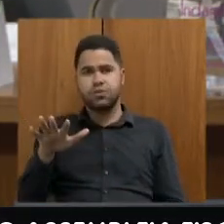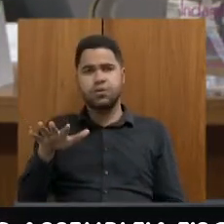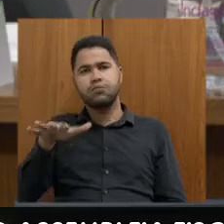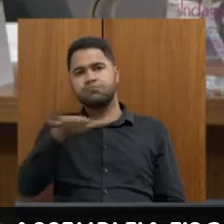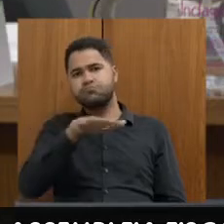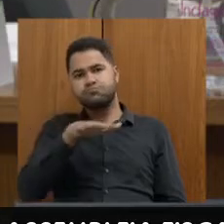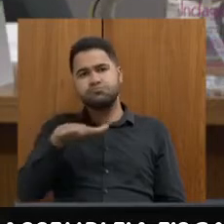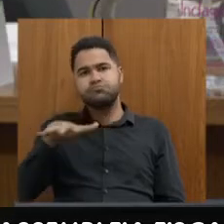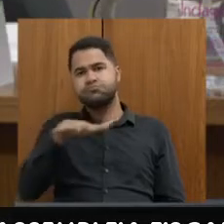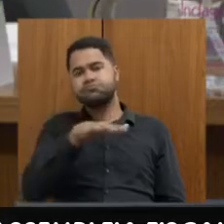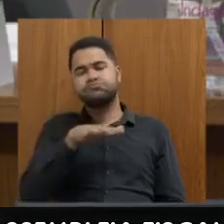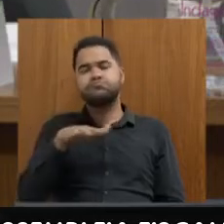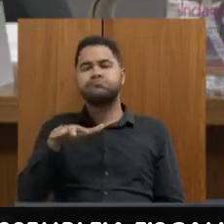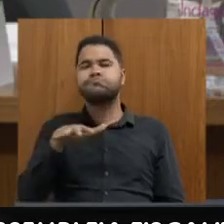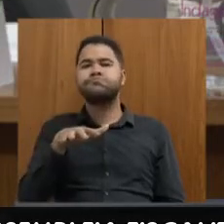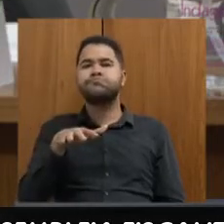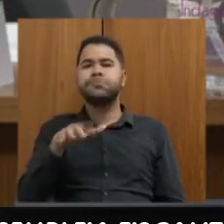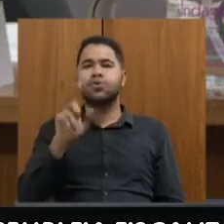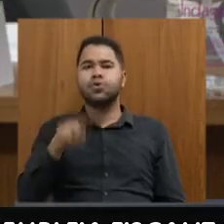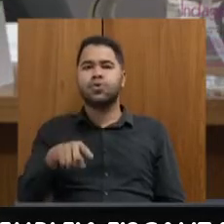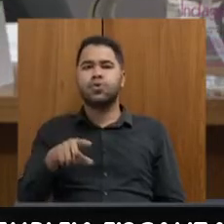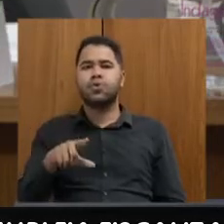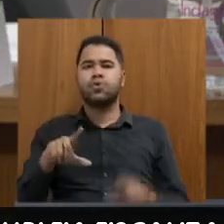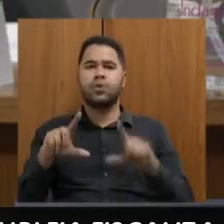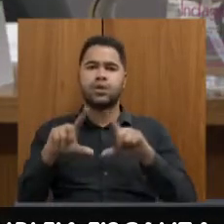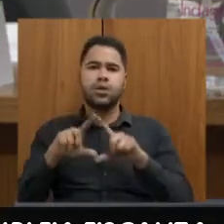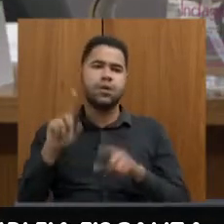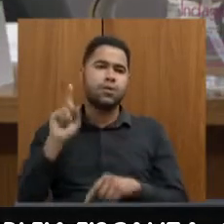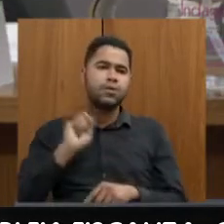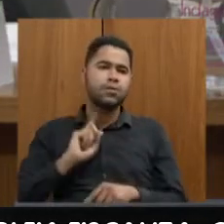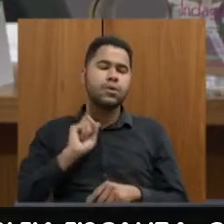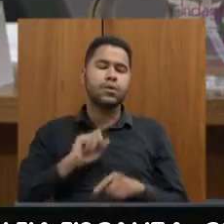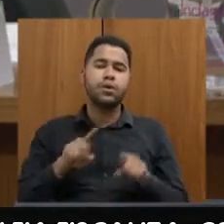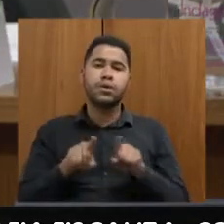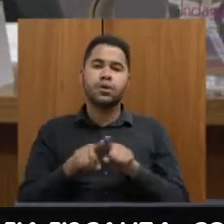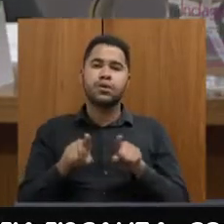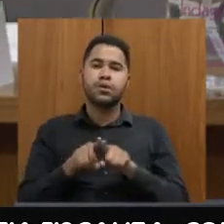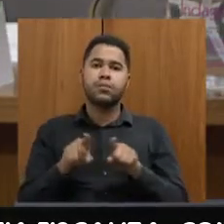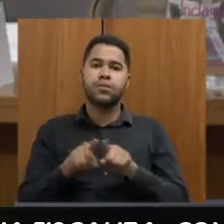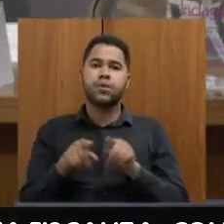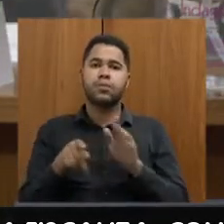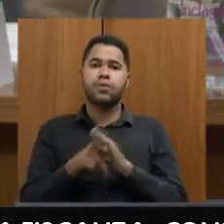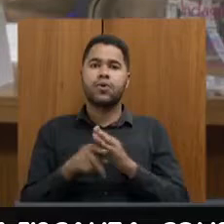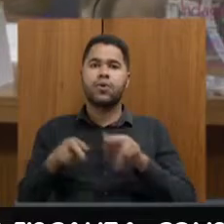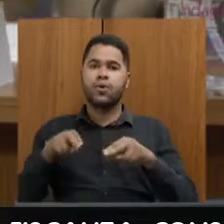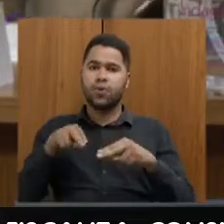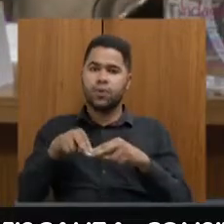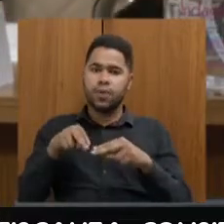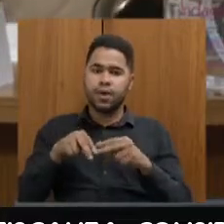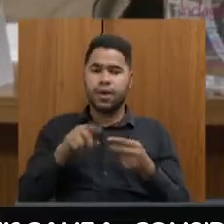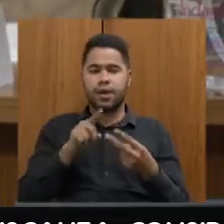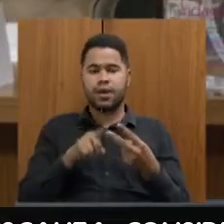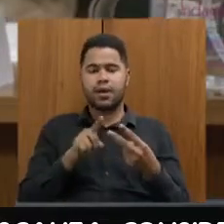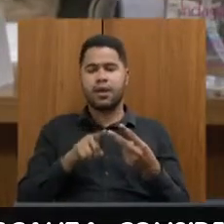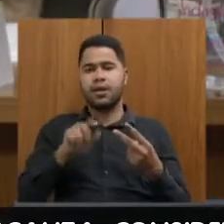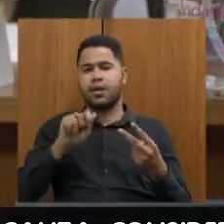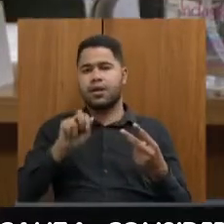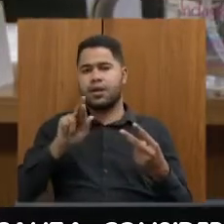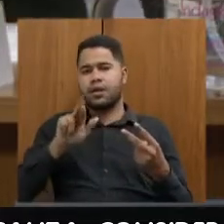ramais ali do Triângulo também a recuperação dos terminais de Uberaba Araguari